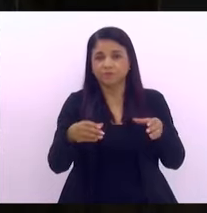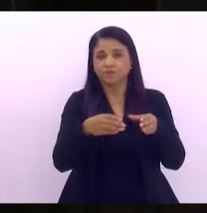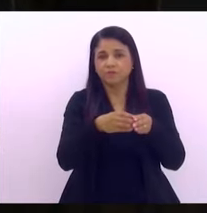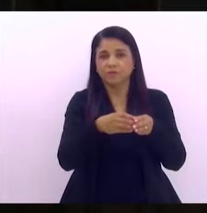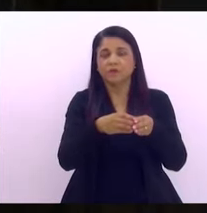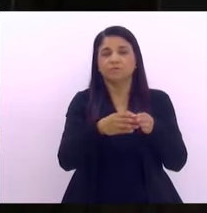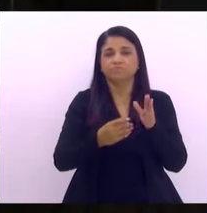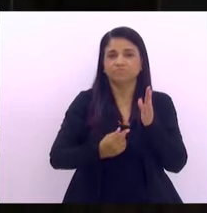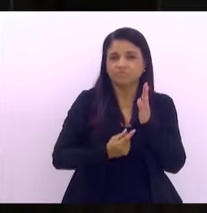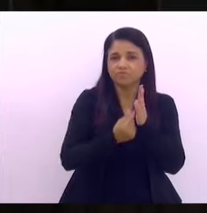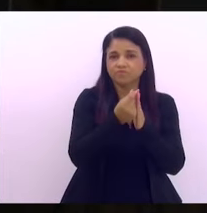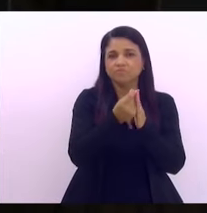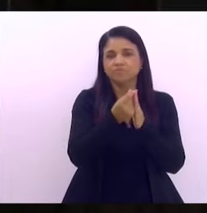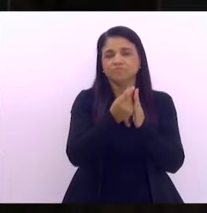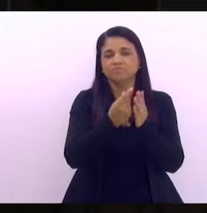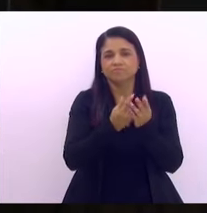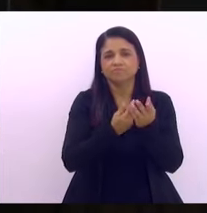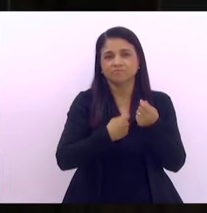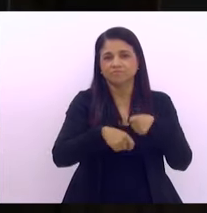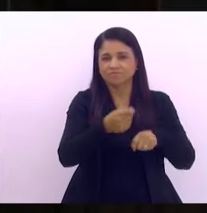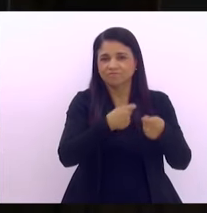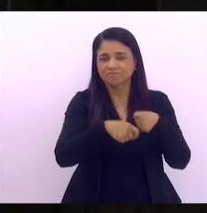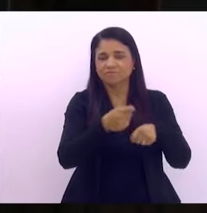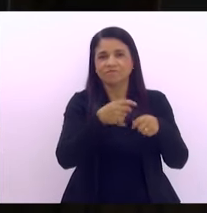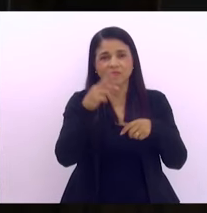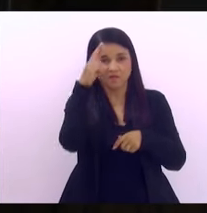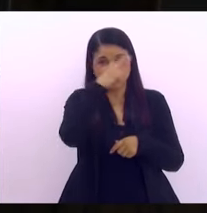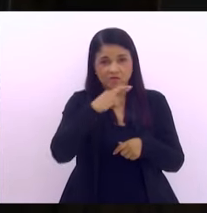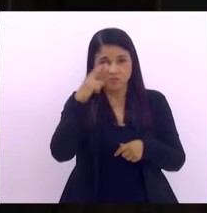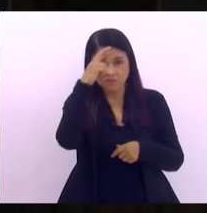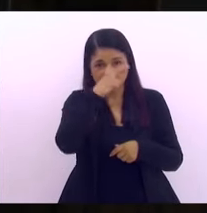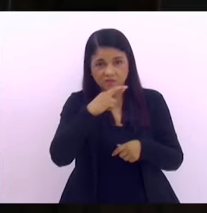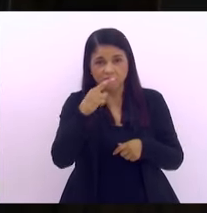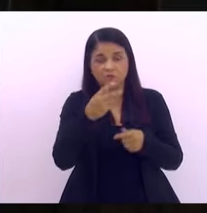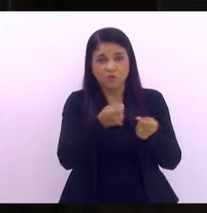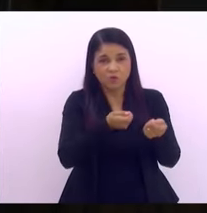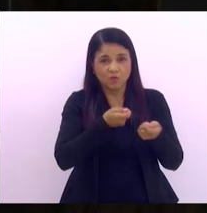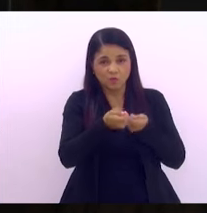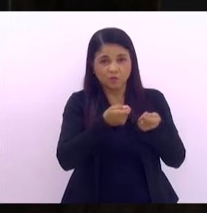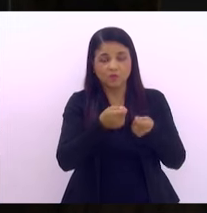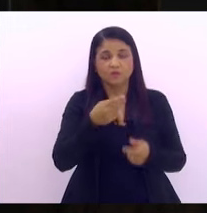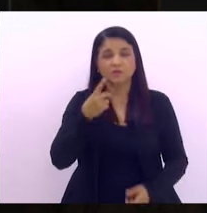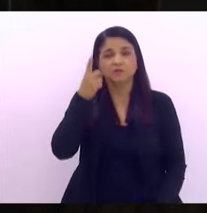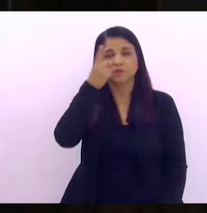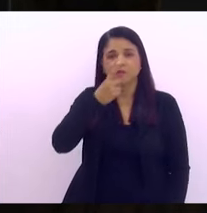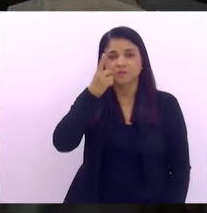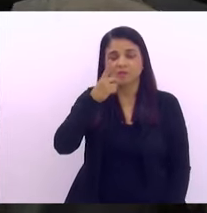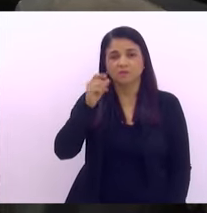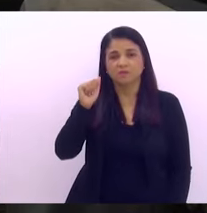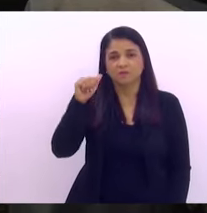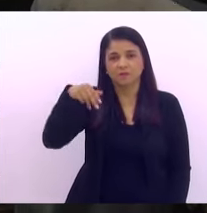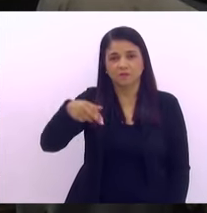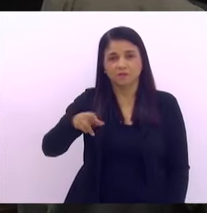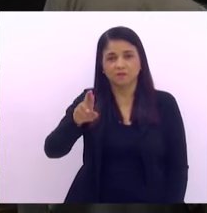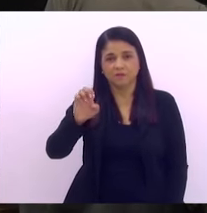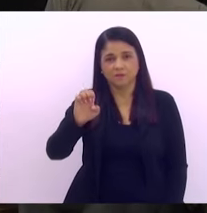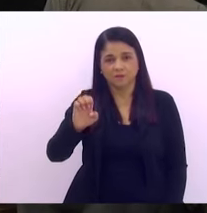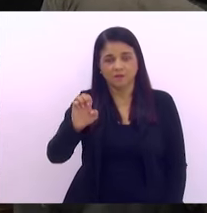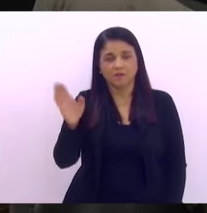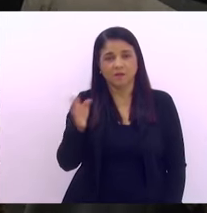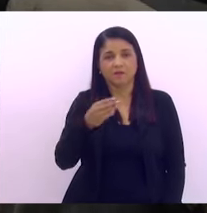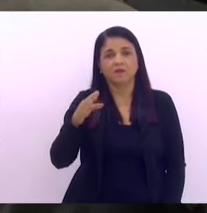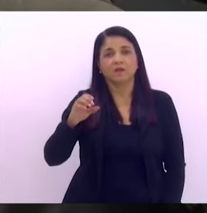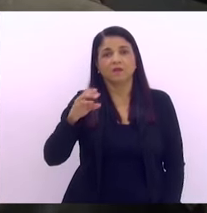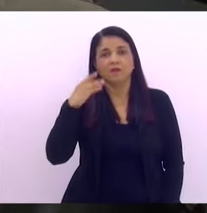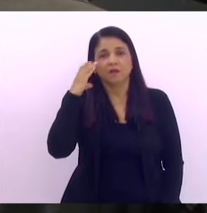de Orçamento, Finanças, Fiscalização Financeira e Controle, deputado André Correia, deputado Carlos